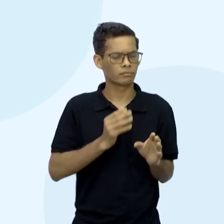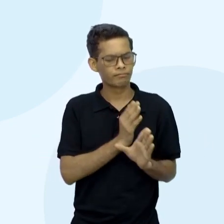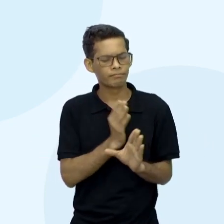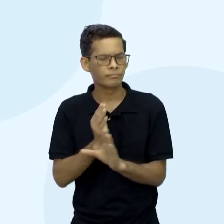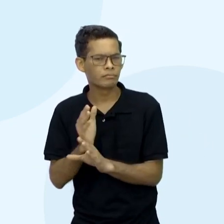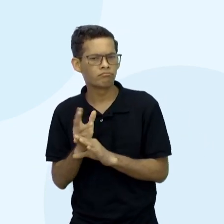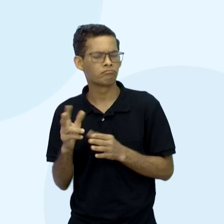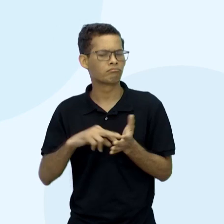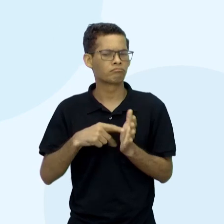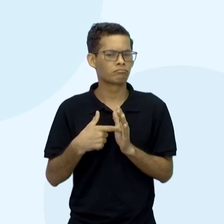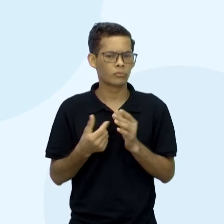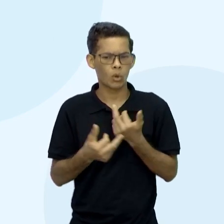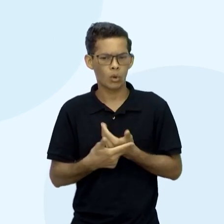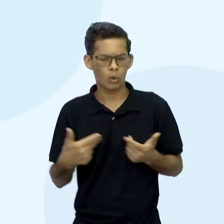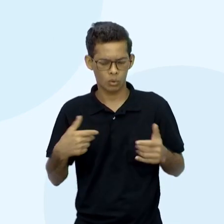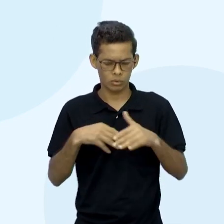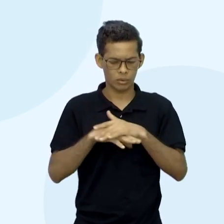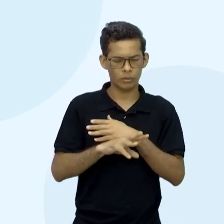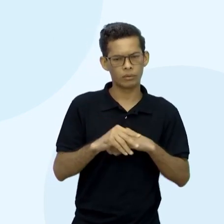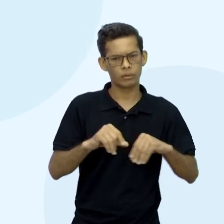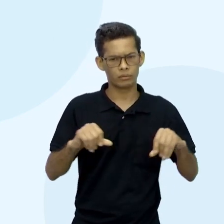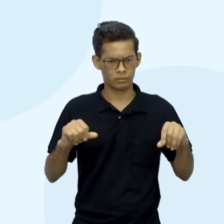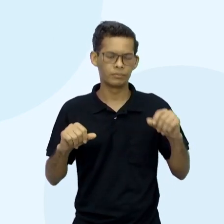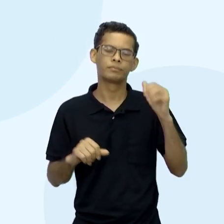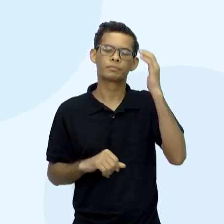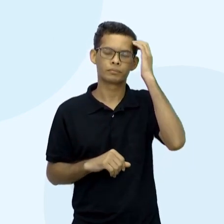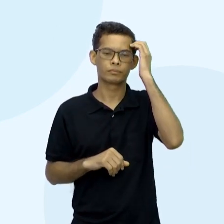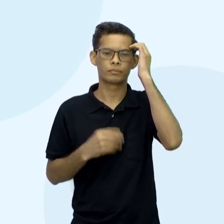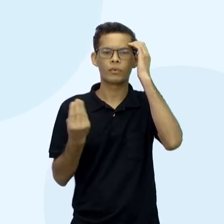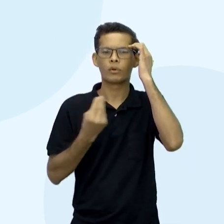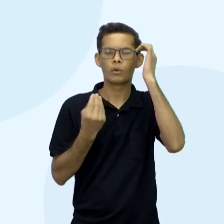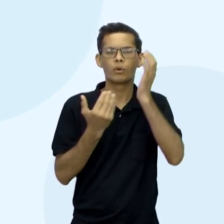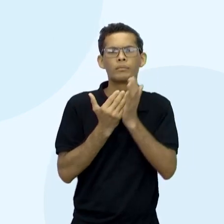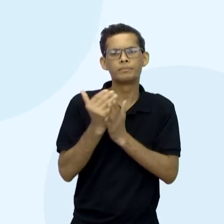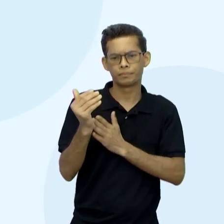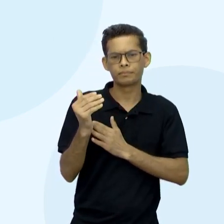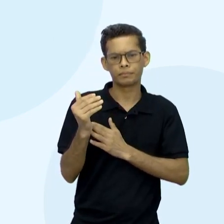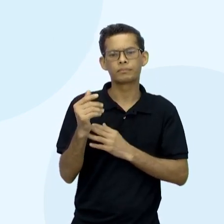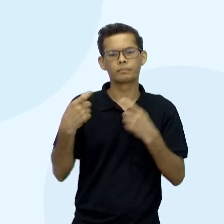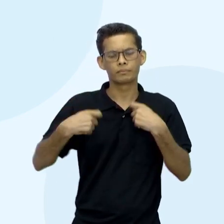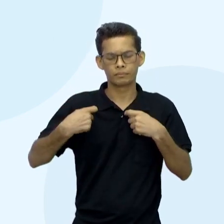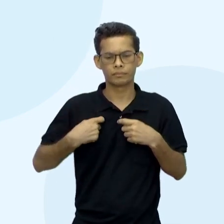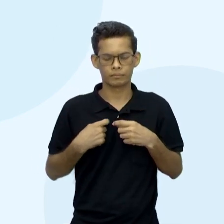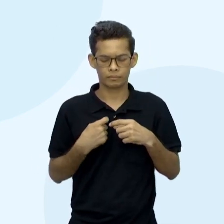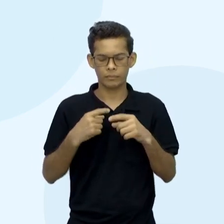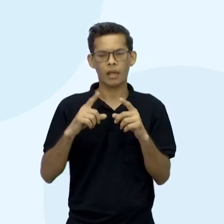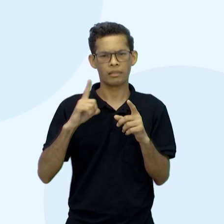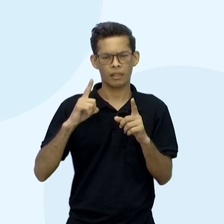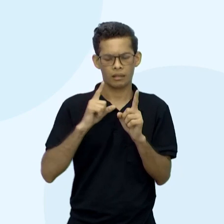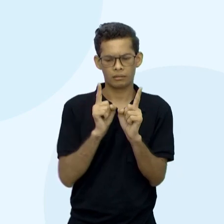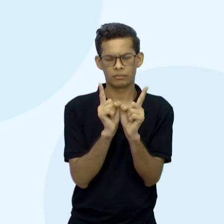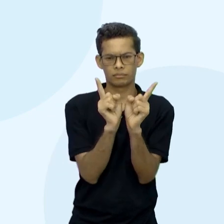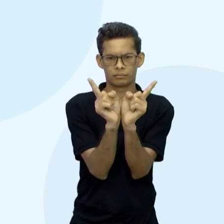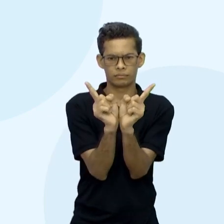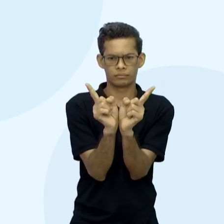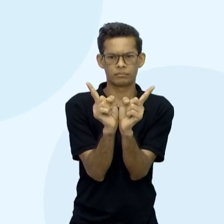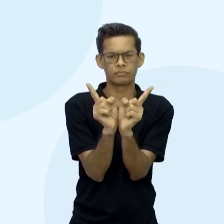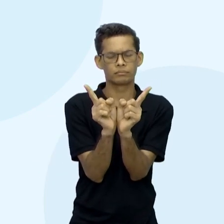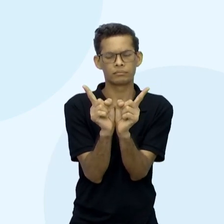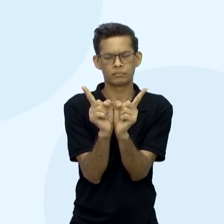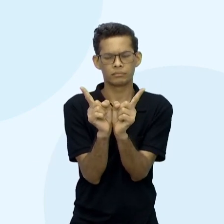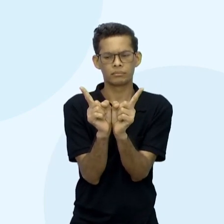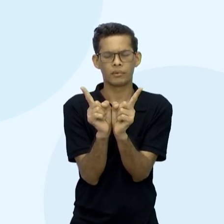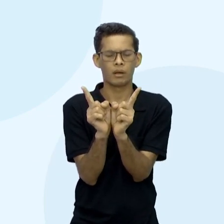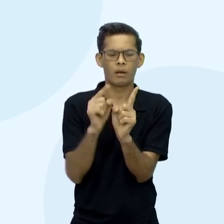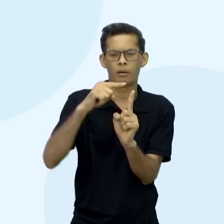identificar objetos enterrados. Para iniciar o processo, a antena transmissora emite um pulso de sinal